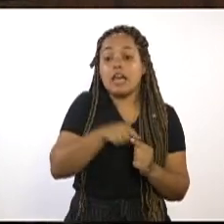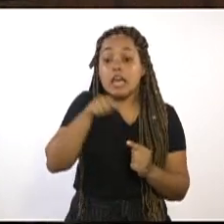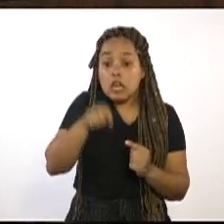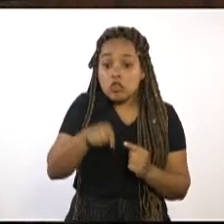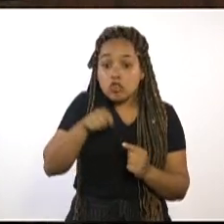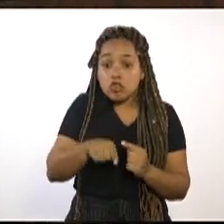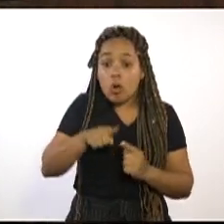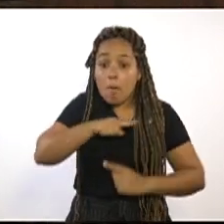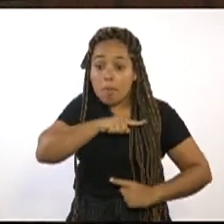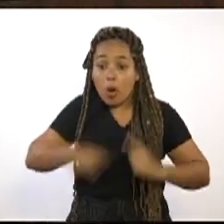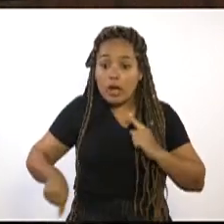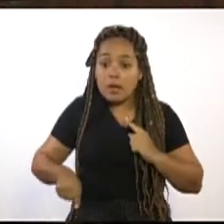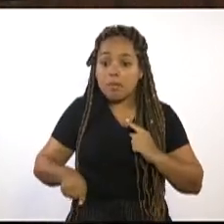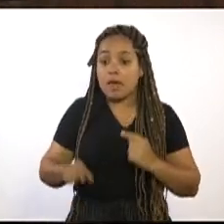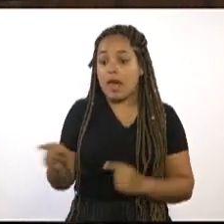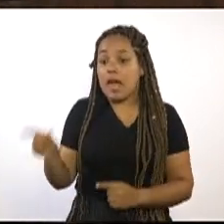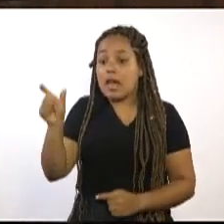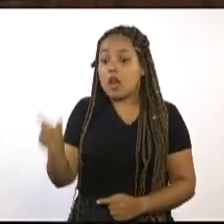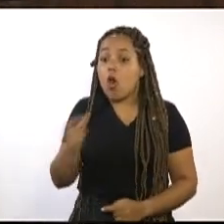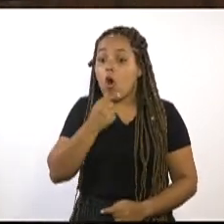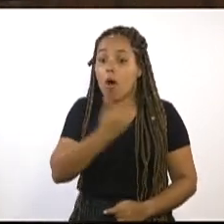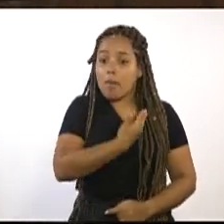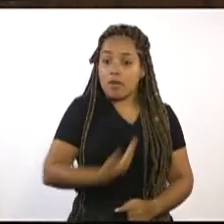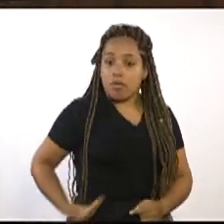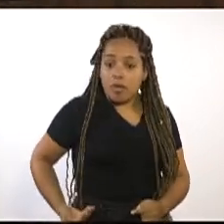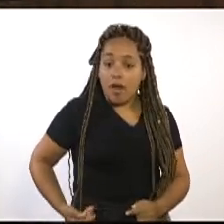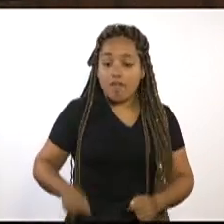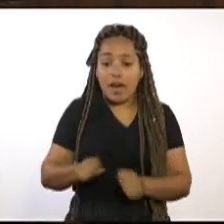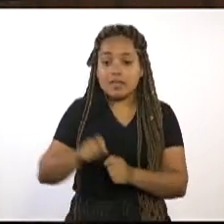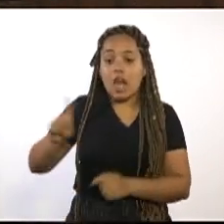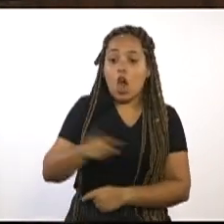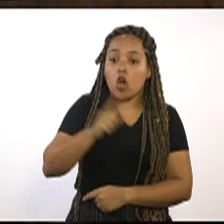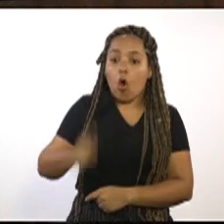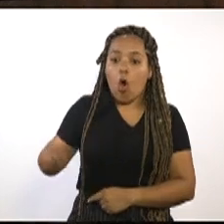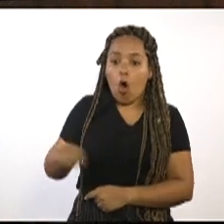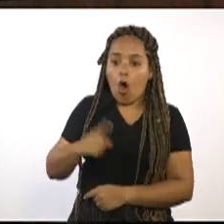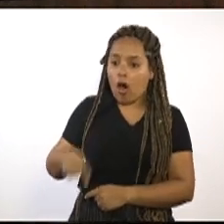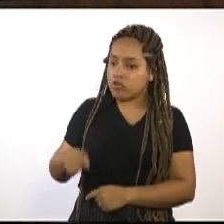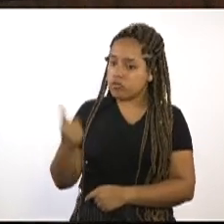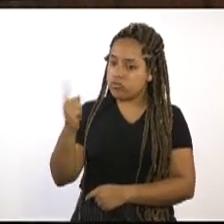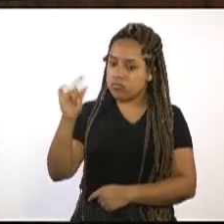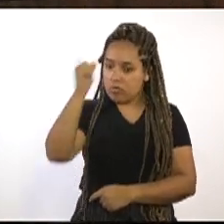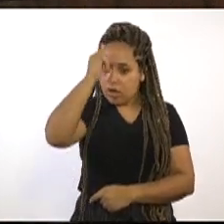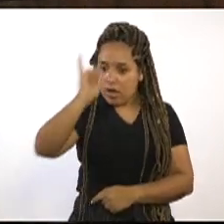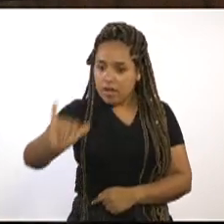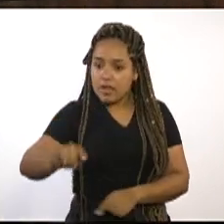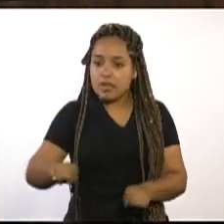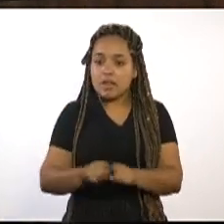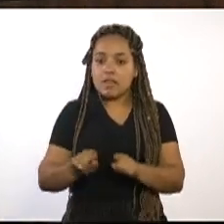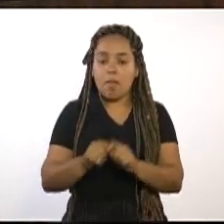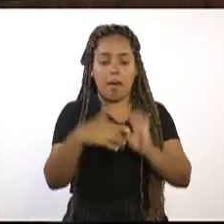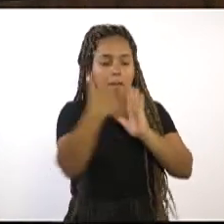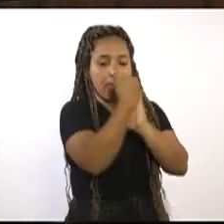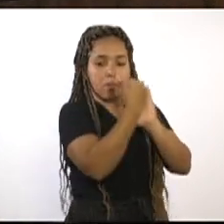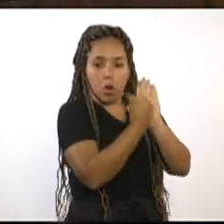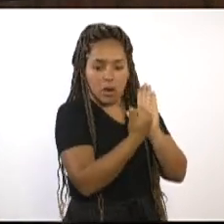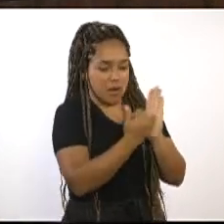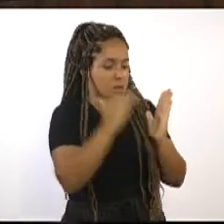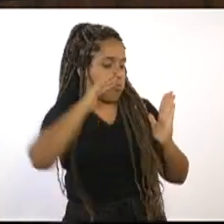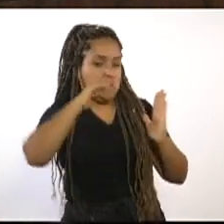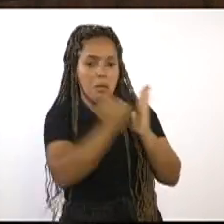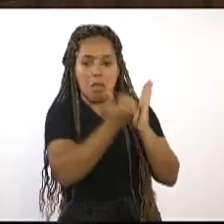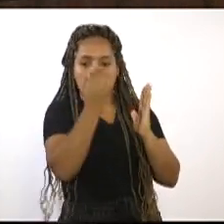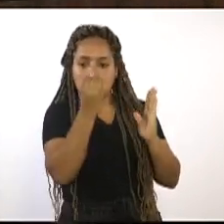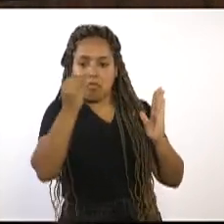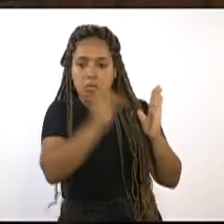verbas, realize cortes ou execute discricionariamente a programação orçamentária. O ponto